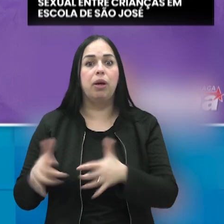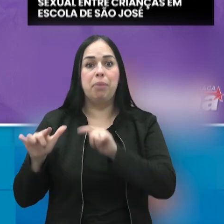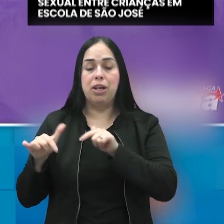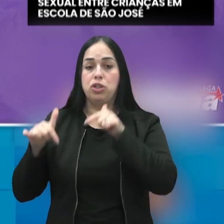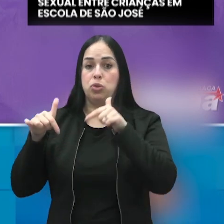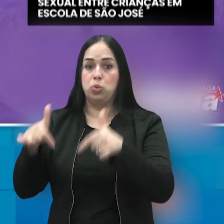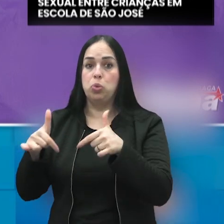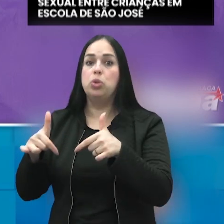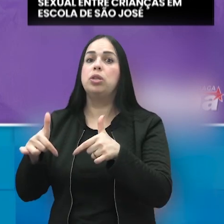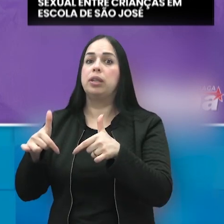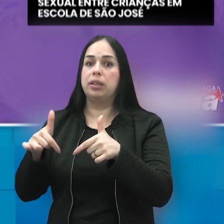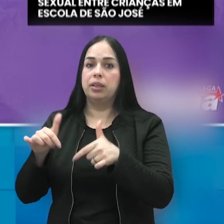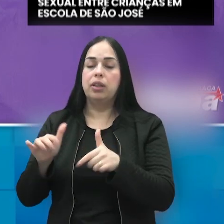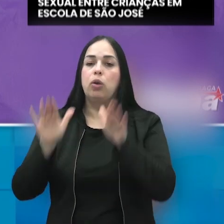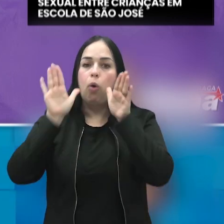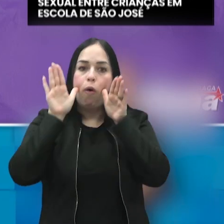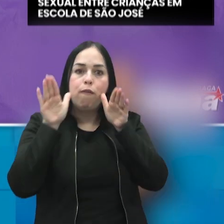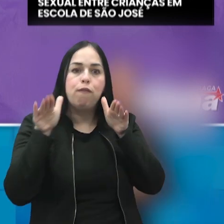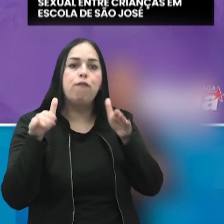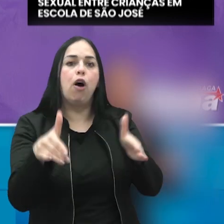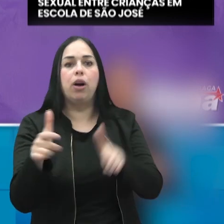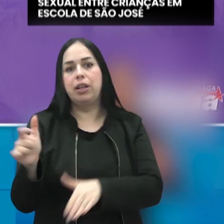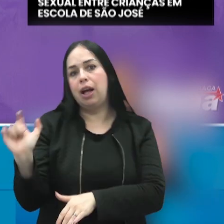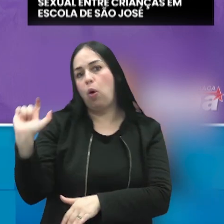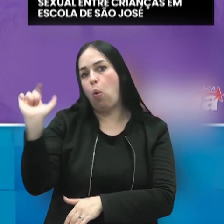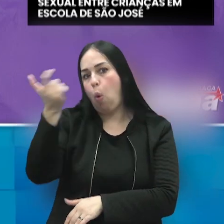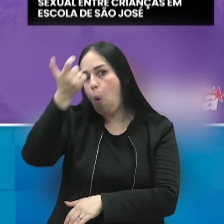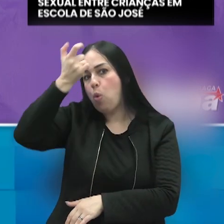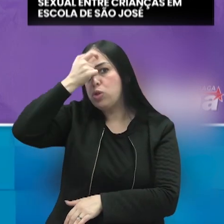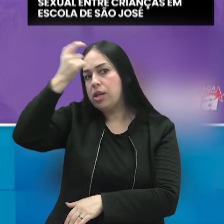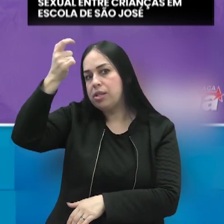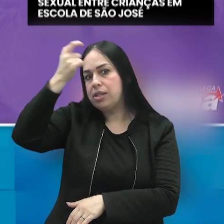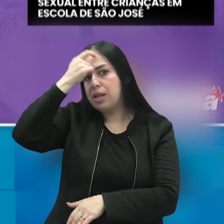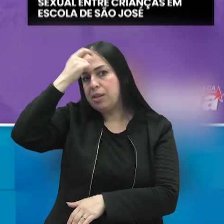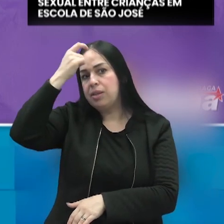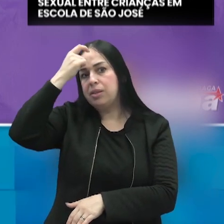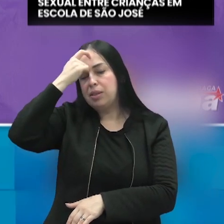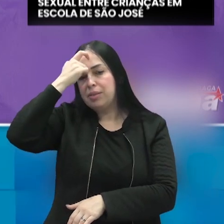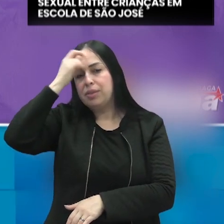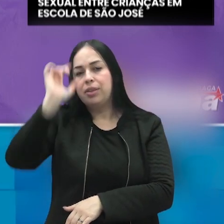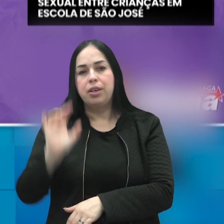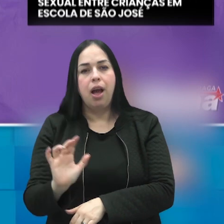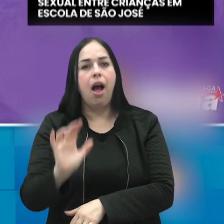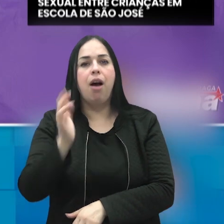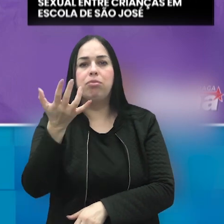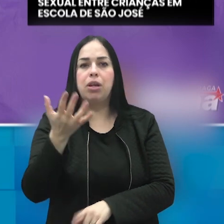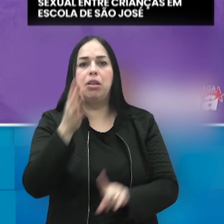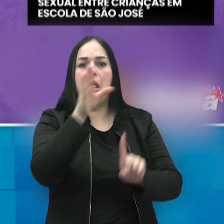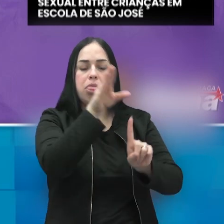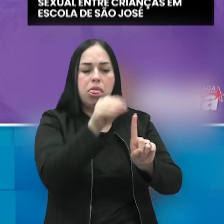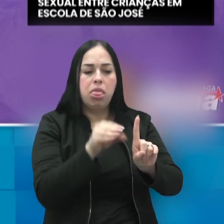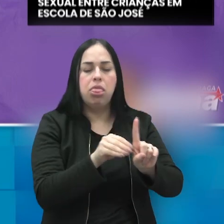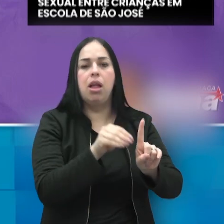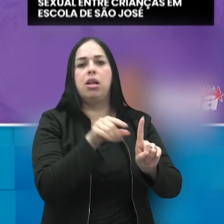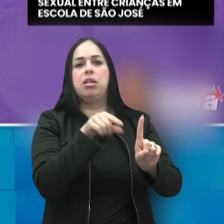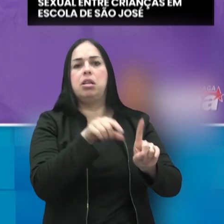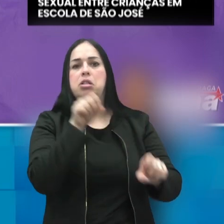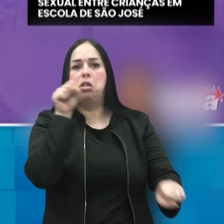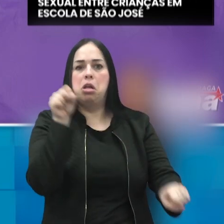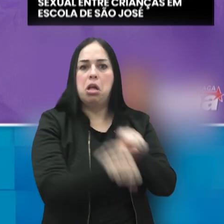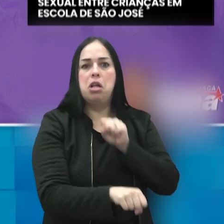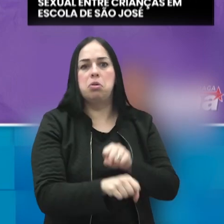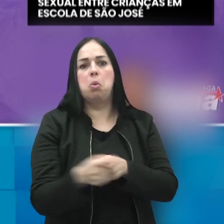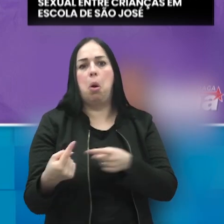ação social na cidade focada na conscientização e combate de casos de abusos de crianças